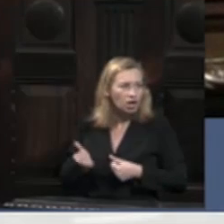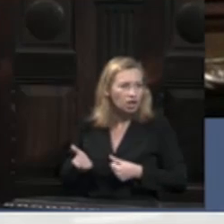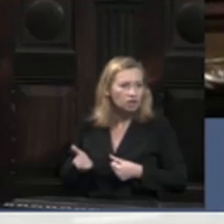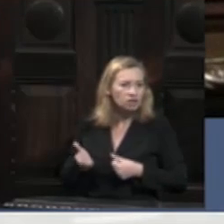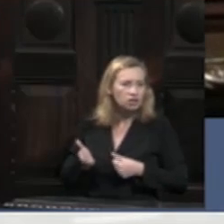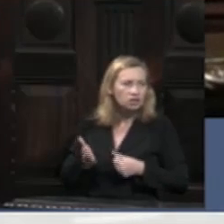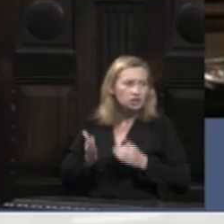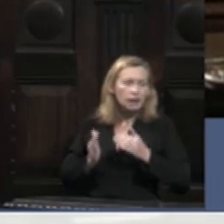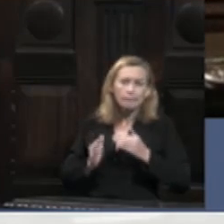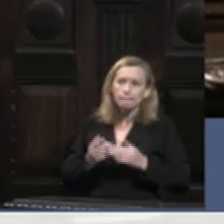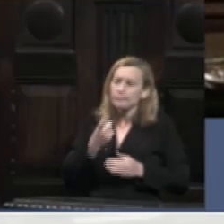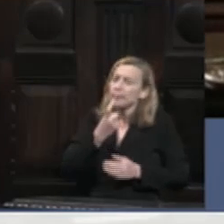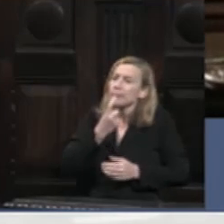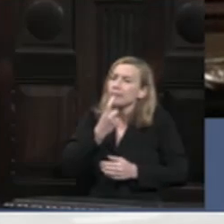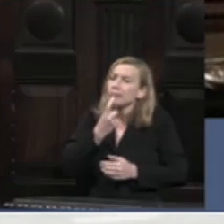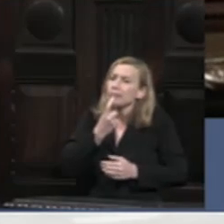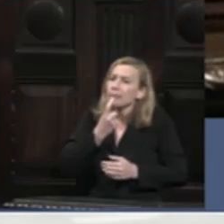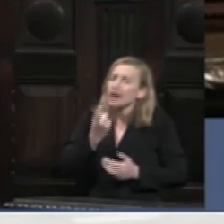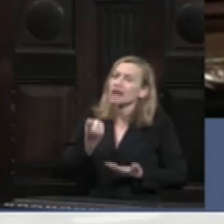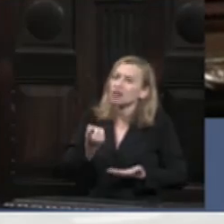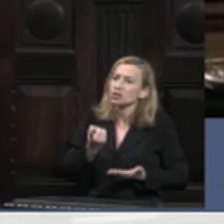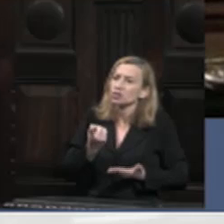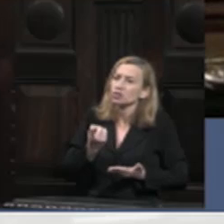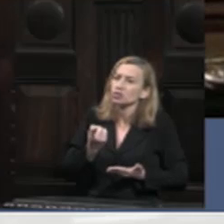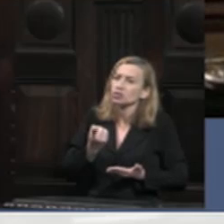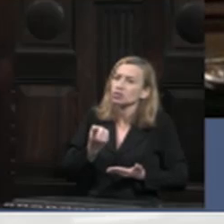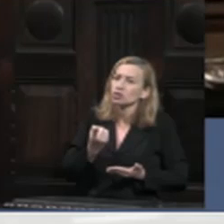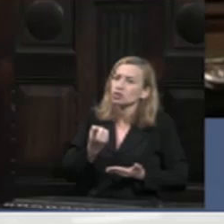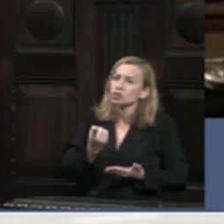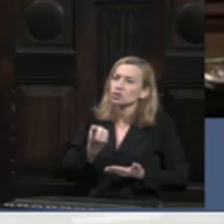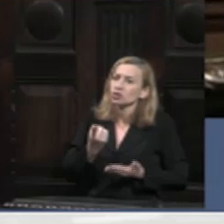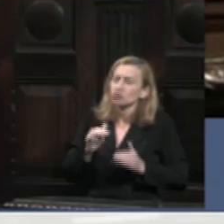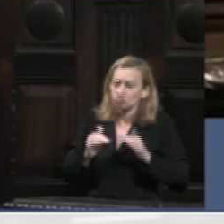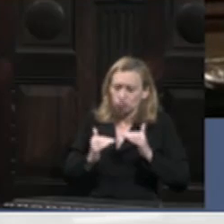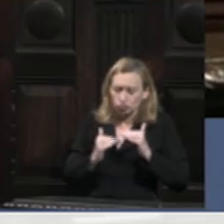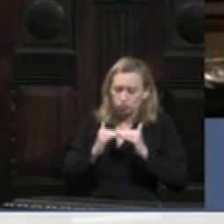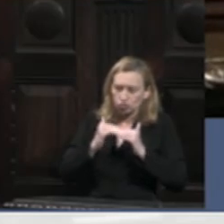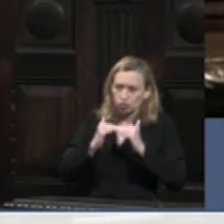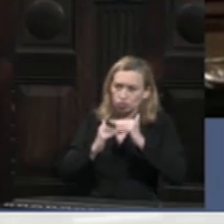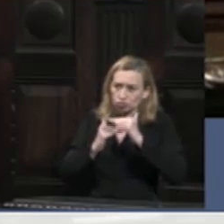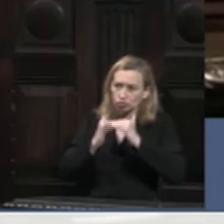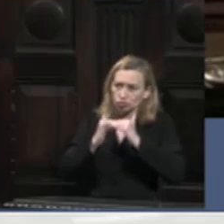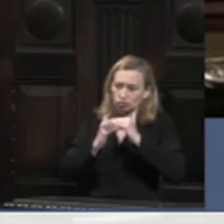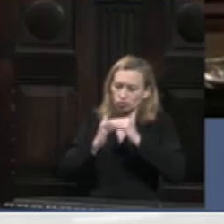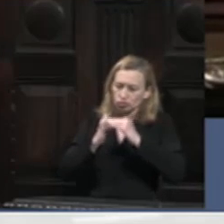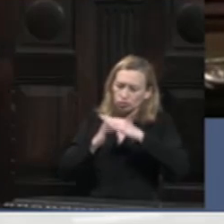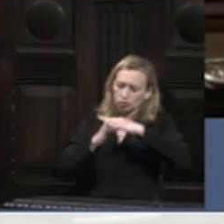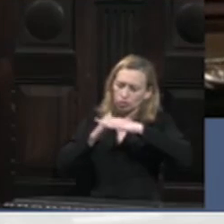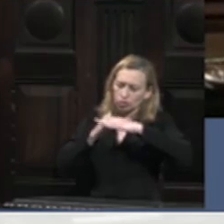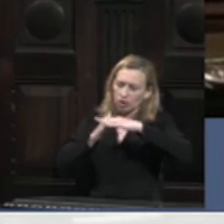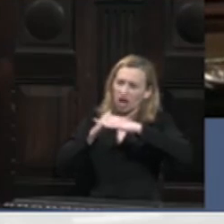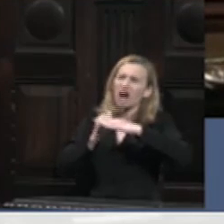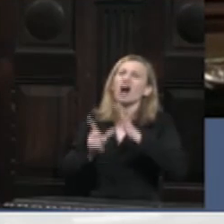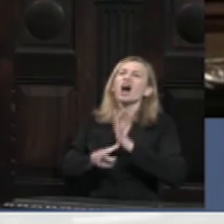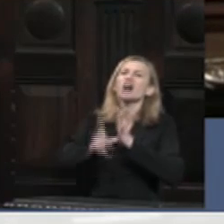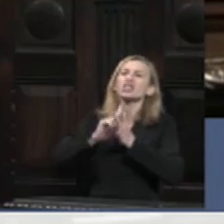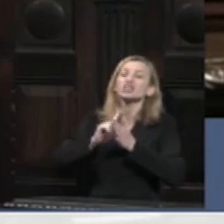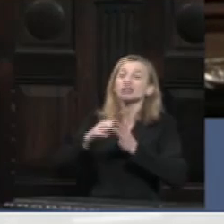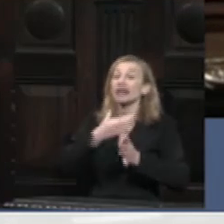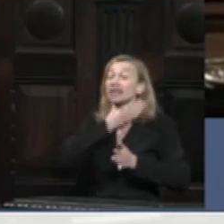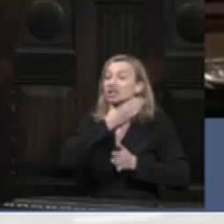complexo e maior que o enfrentamento à crise econômica. Quanto ao enfrentamento à crise econômica, já